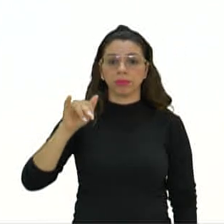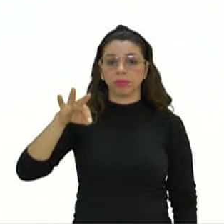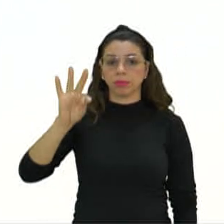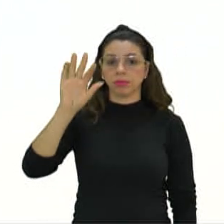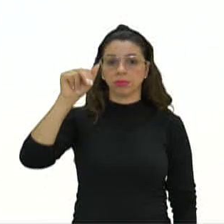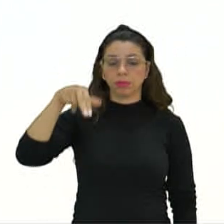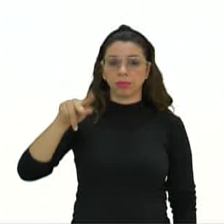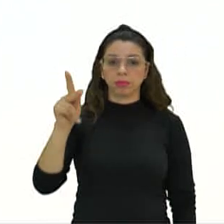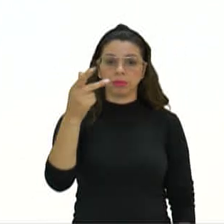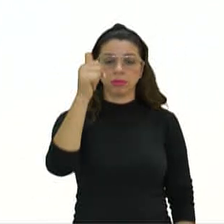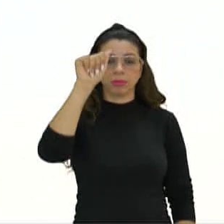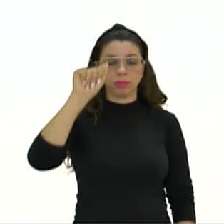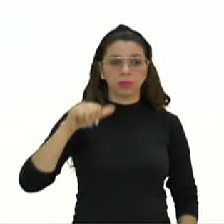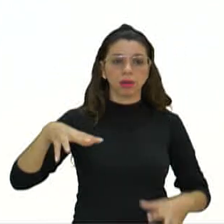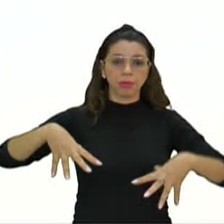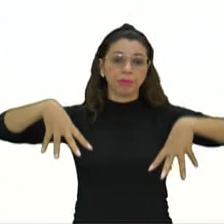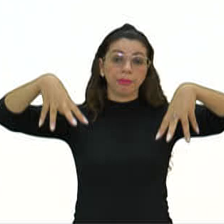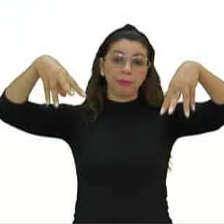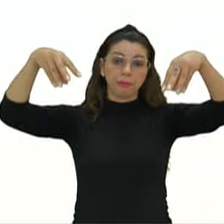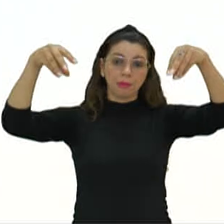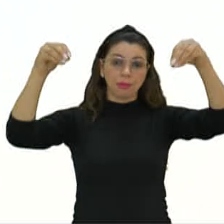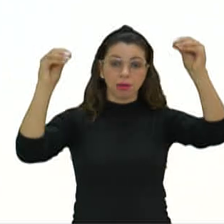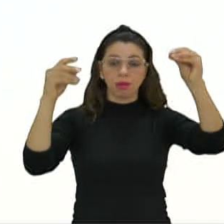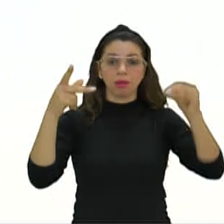Palácio Quitandinha. Então nós temos